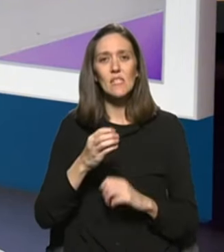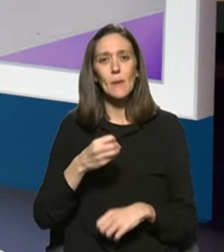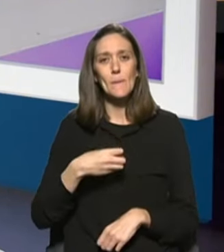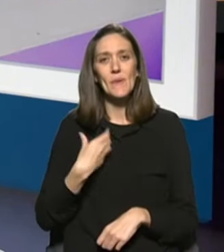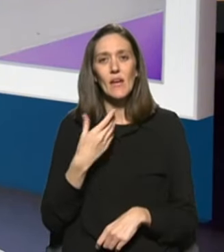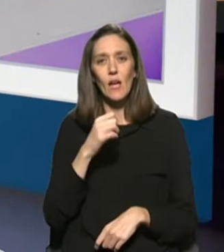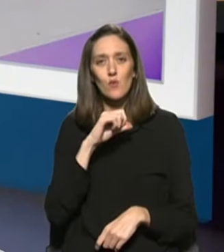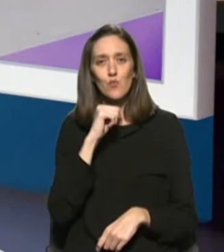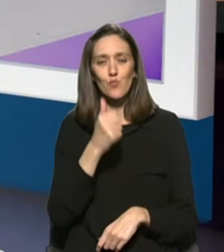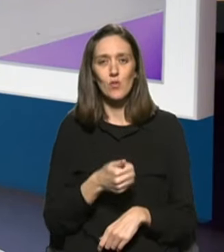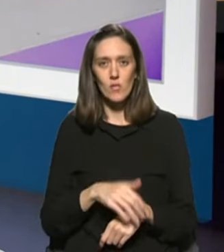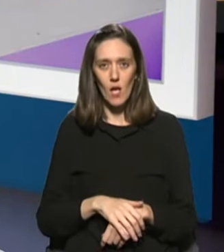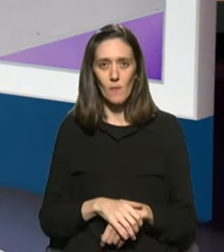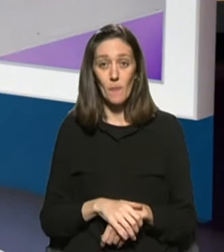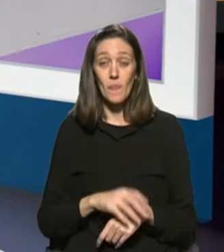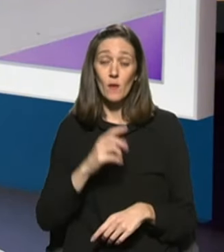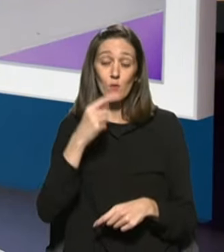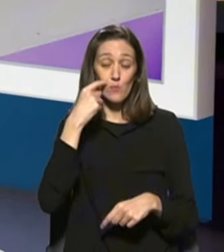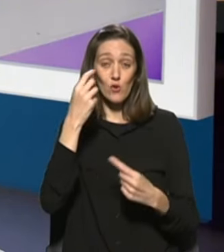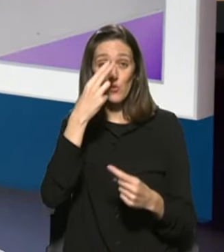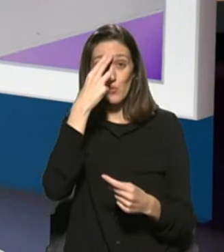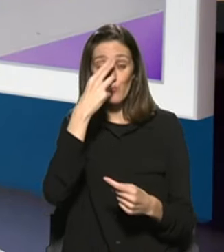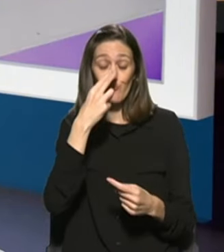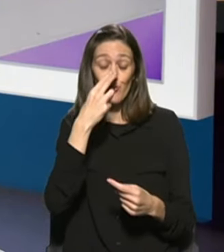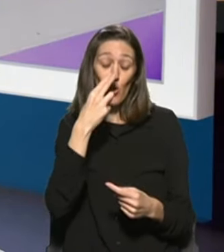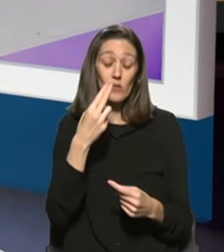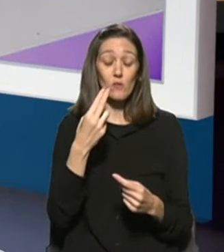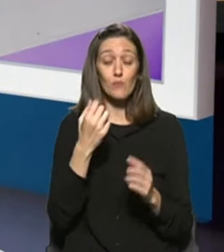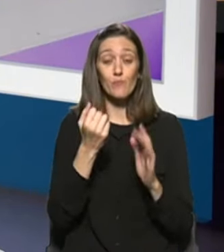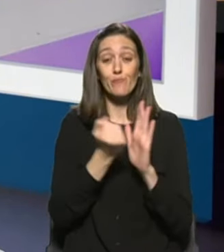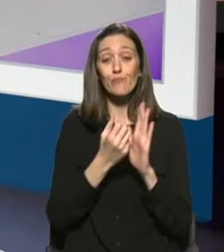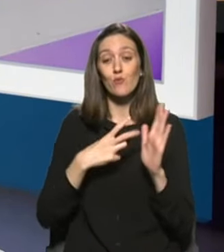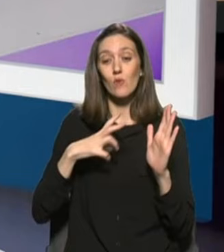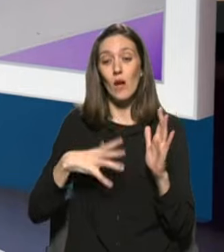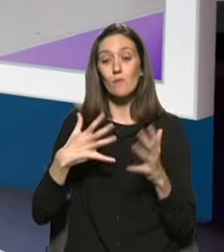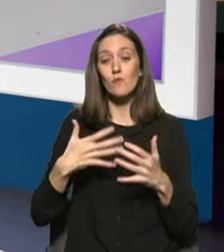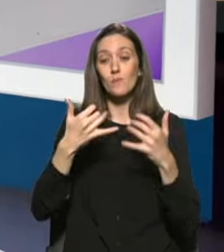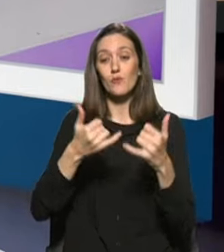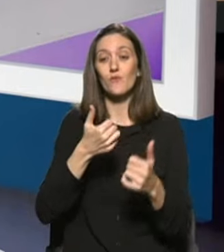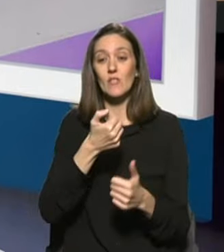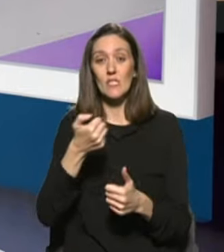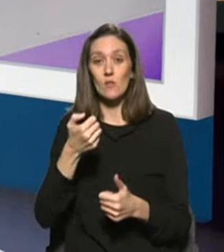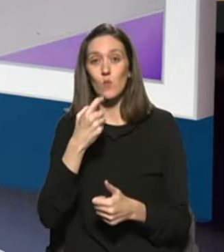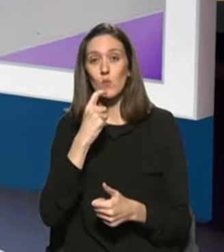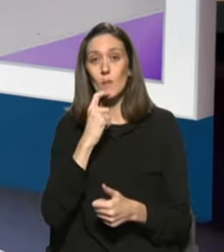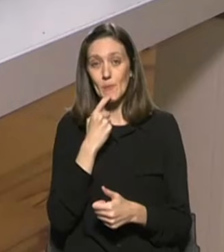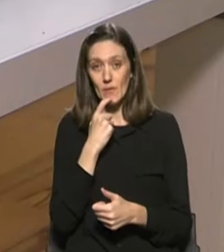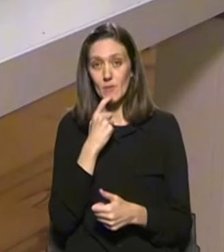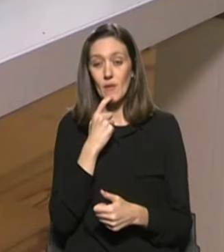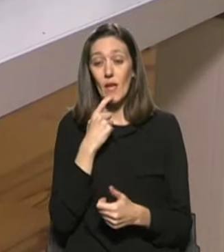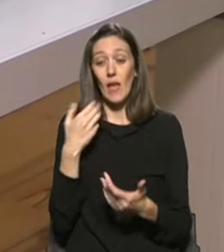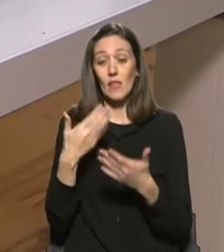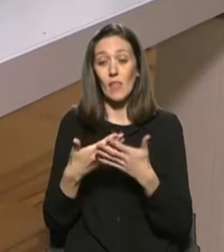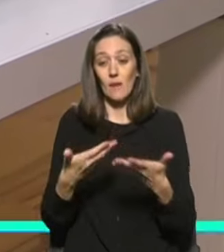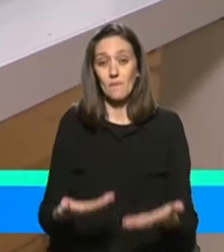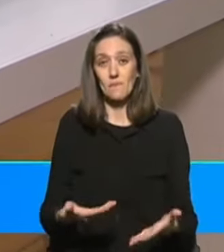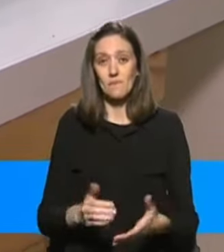que retrata o Portugal no pós-25 de Abril e até à atualidade.